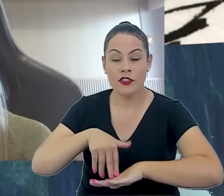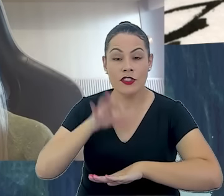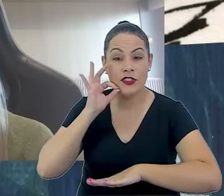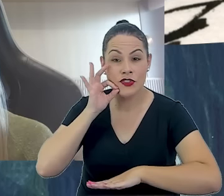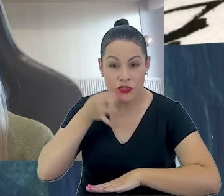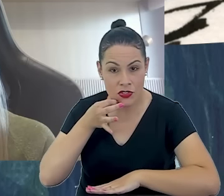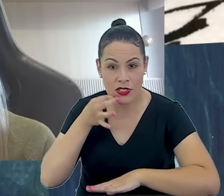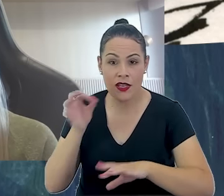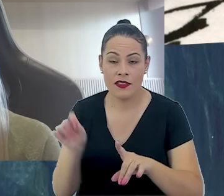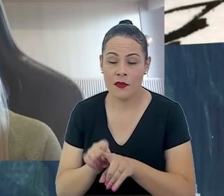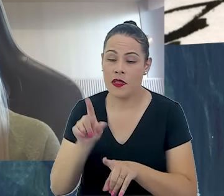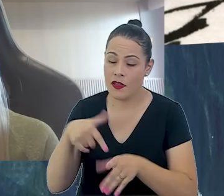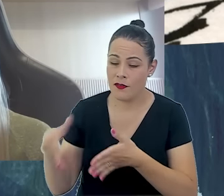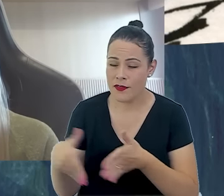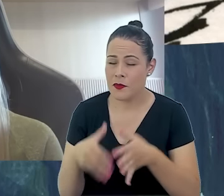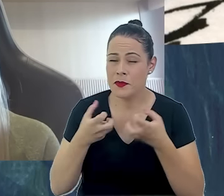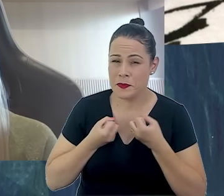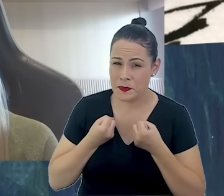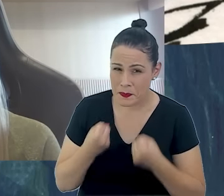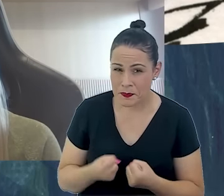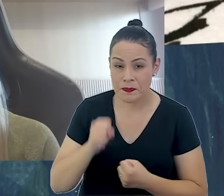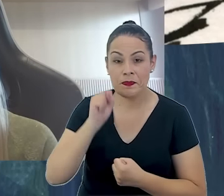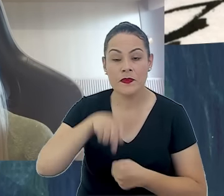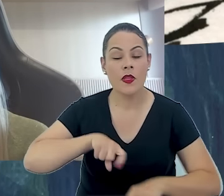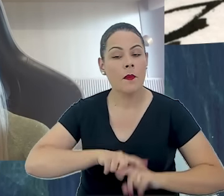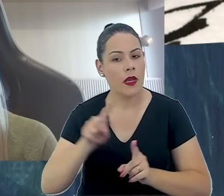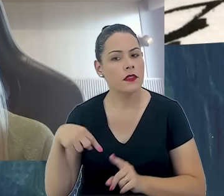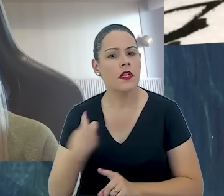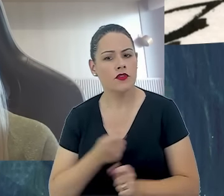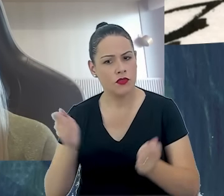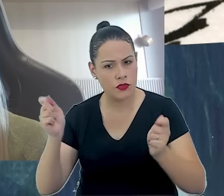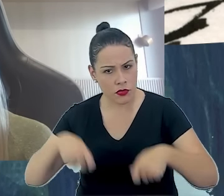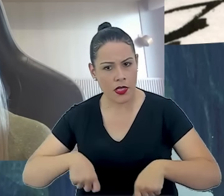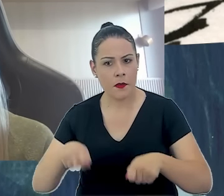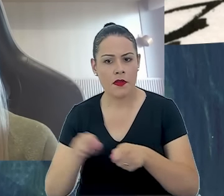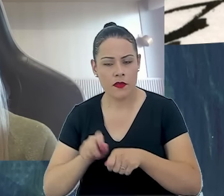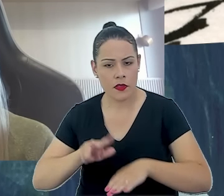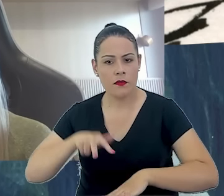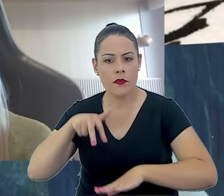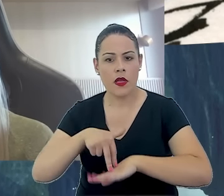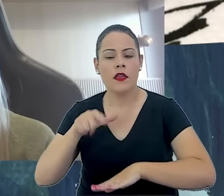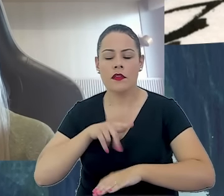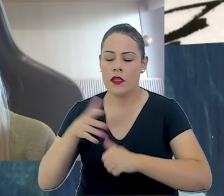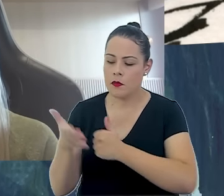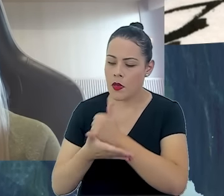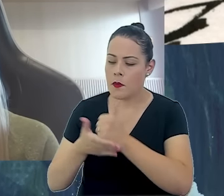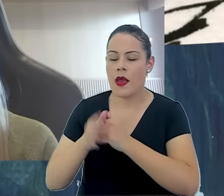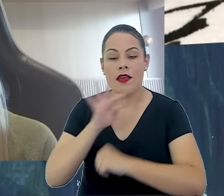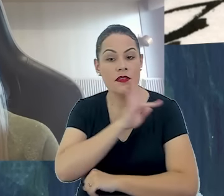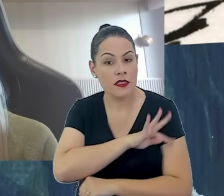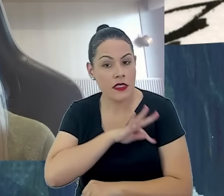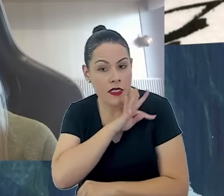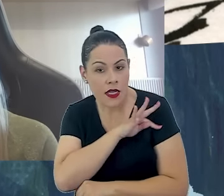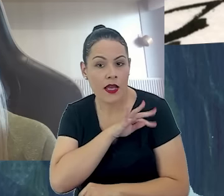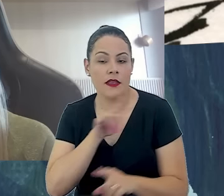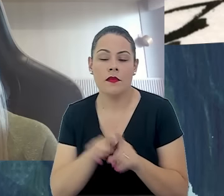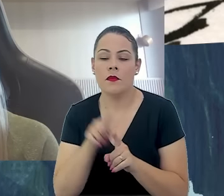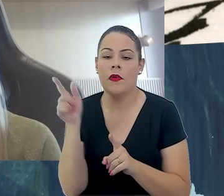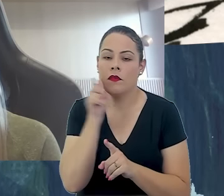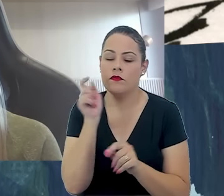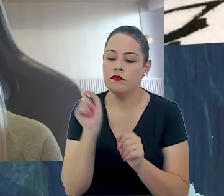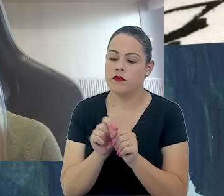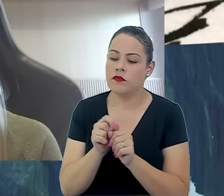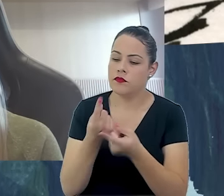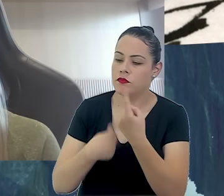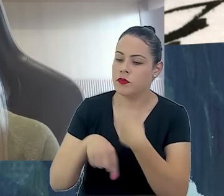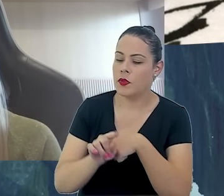imediatamente. O caminho é um caminho árduo, mas a gente tem as condições, o arcabouço técnico